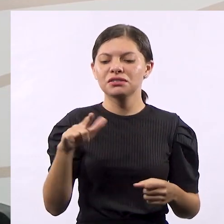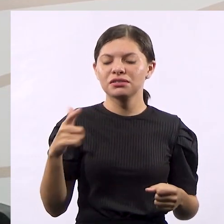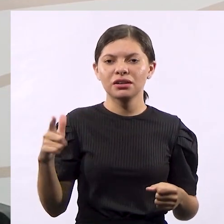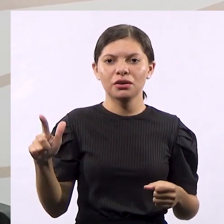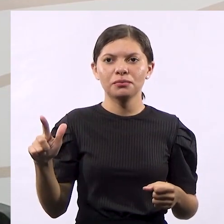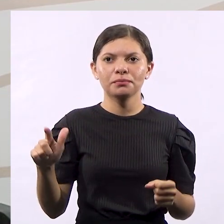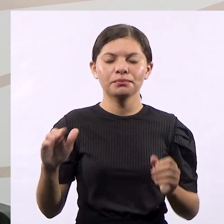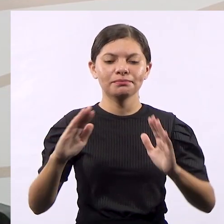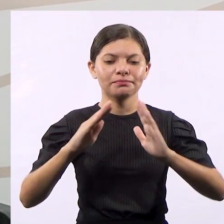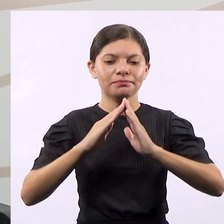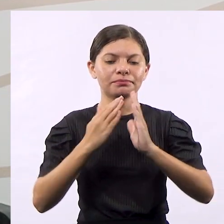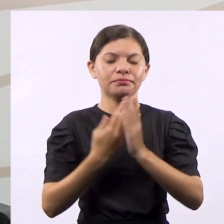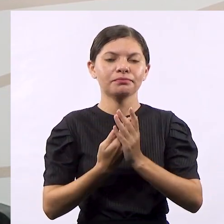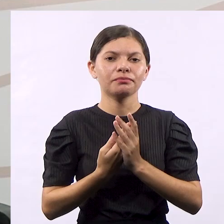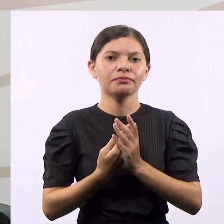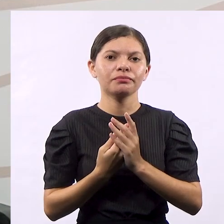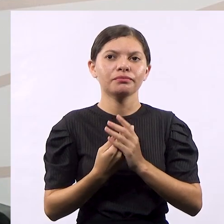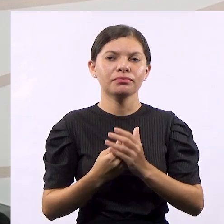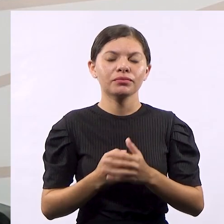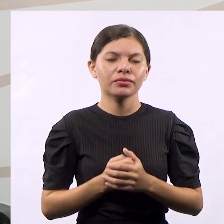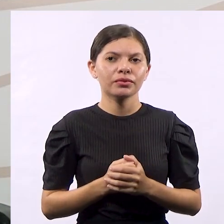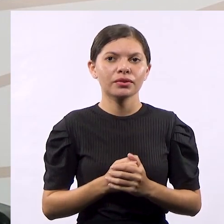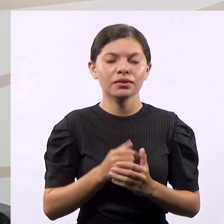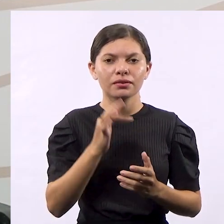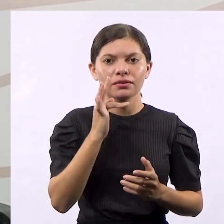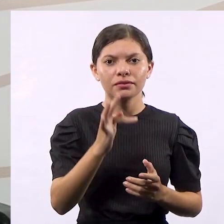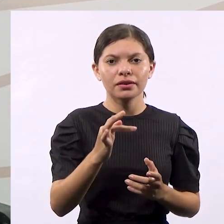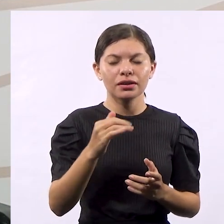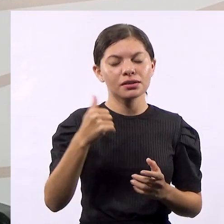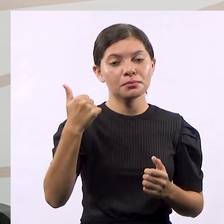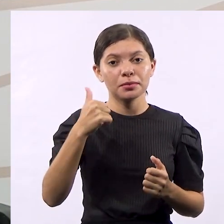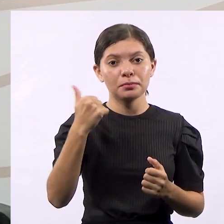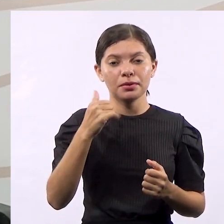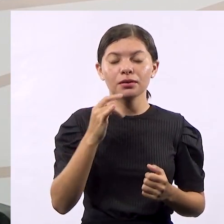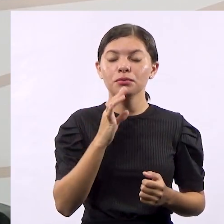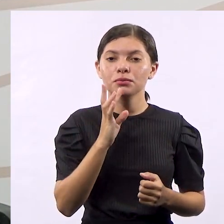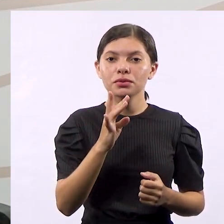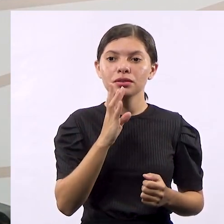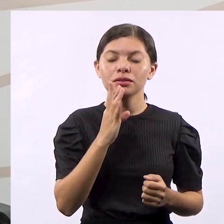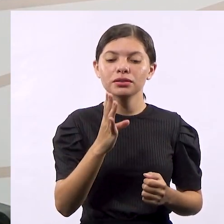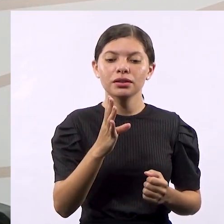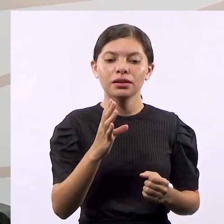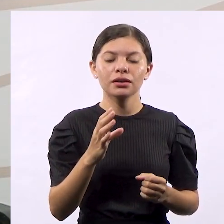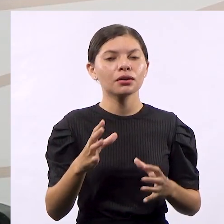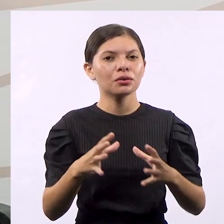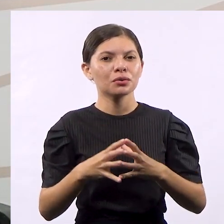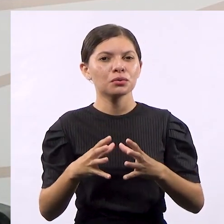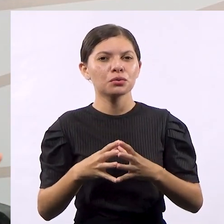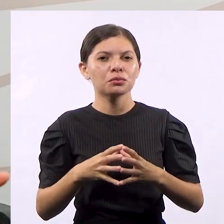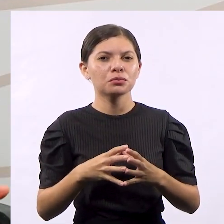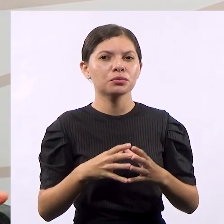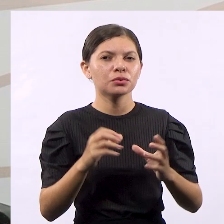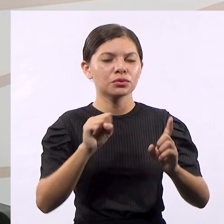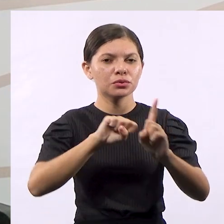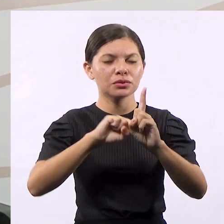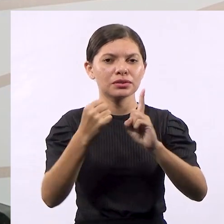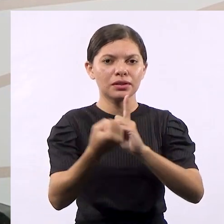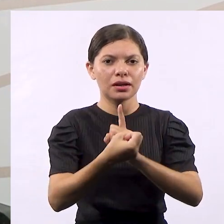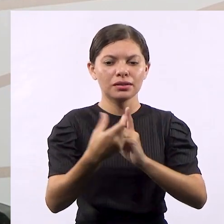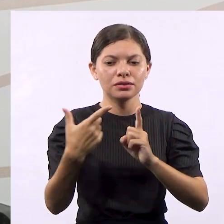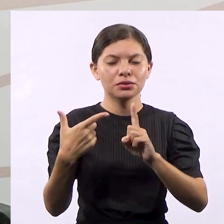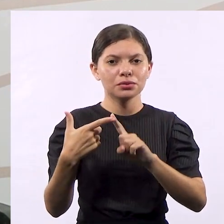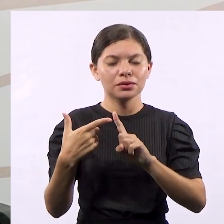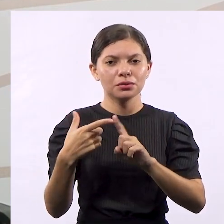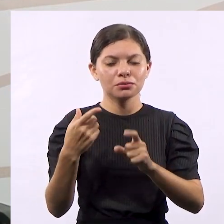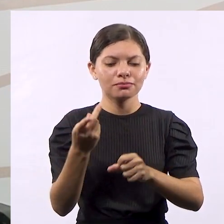própria escola. Então, quando a gente fala que o primeiro passo é reconhecer os grupos sociais, e o